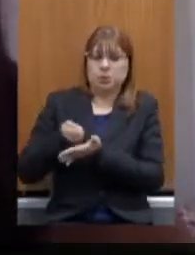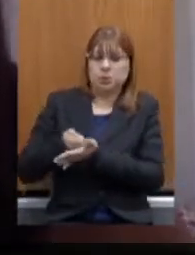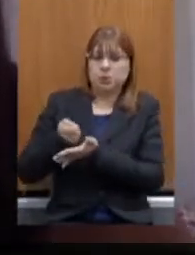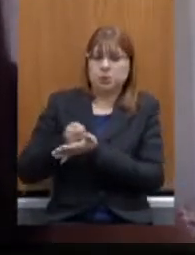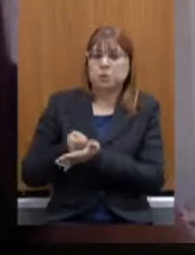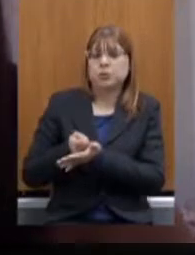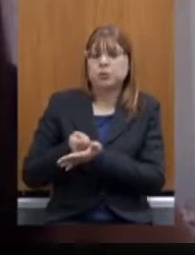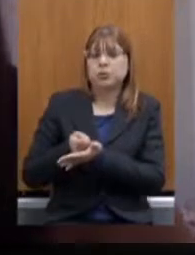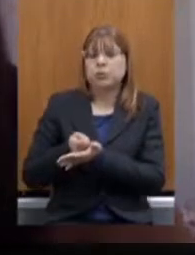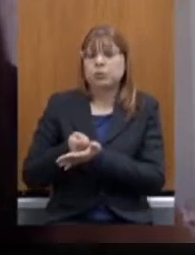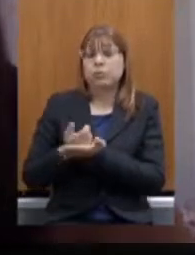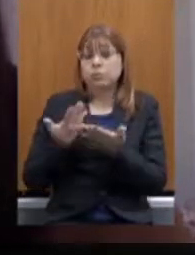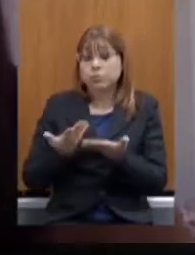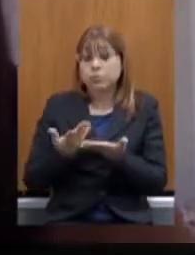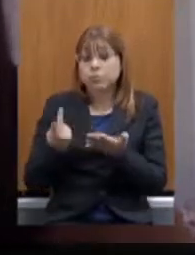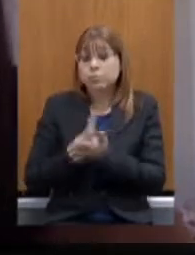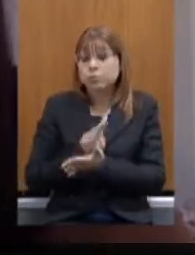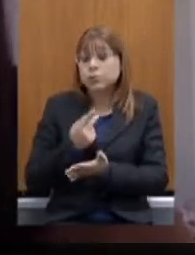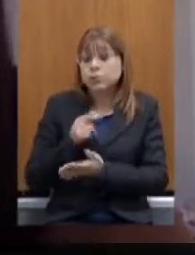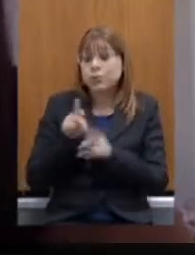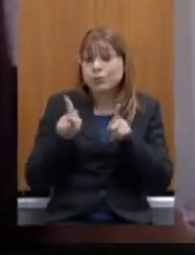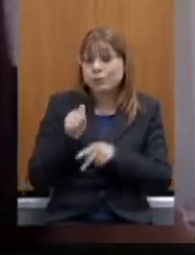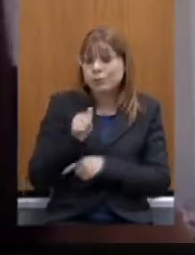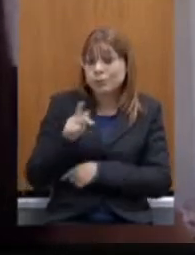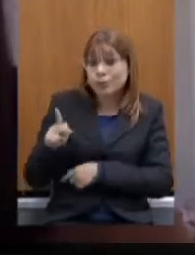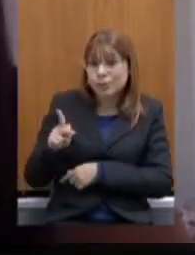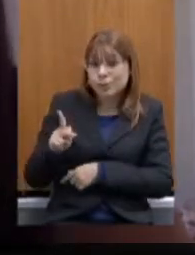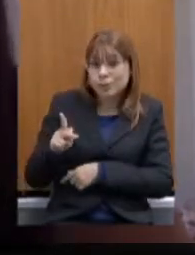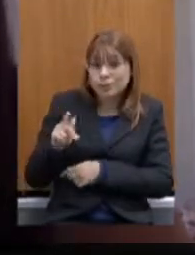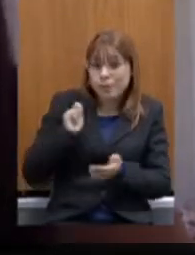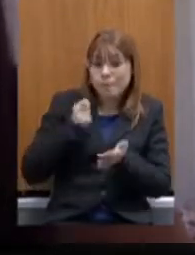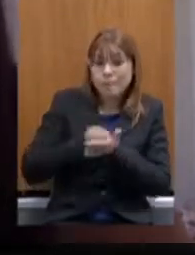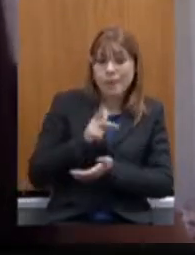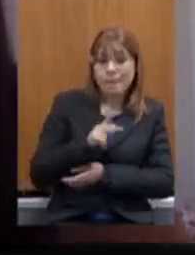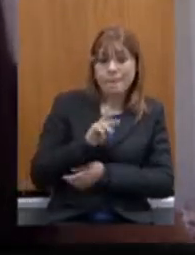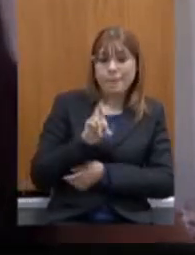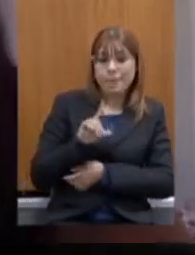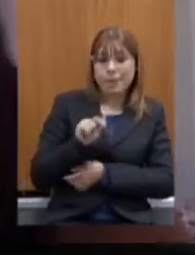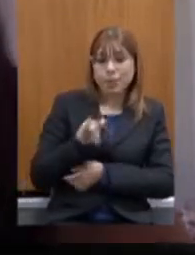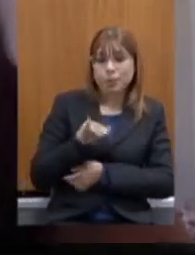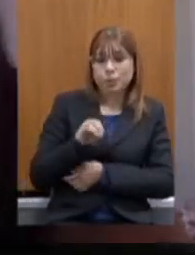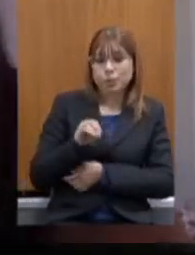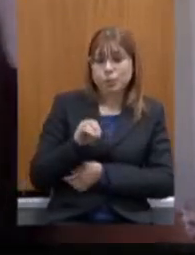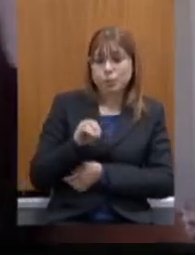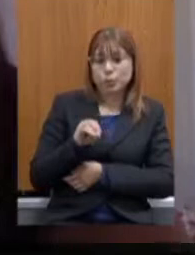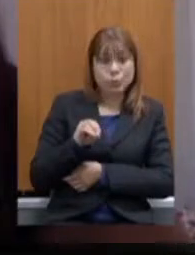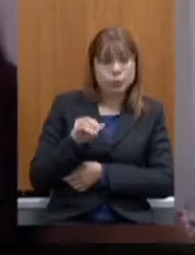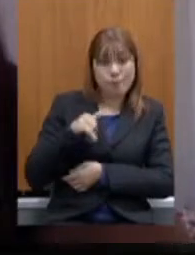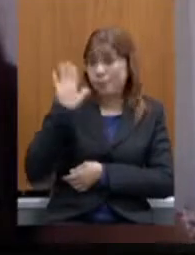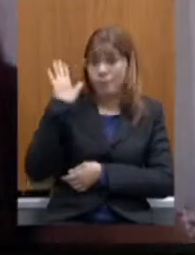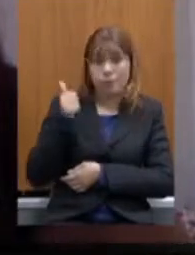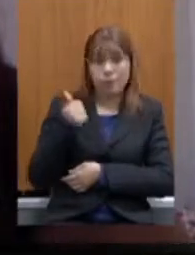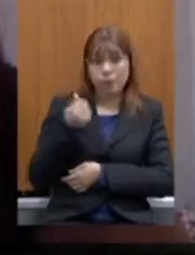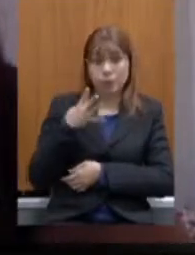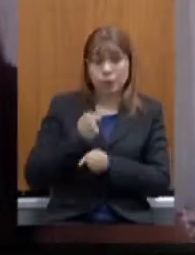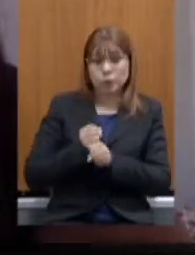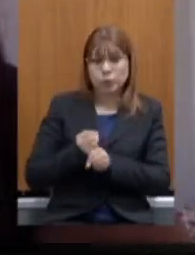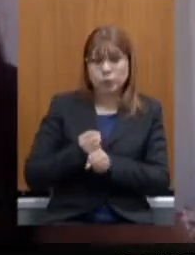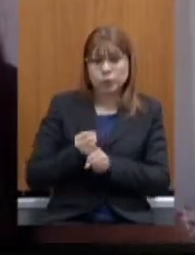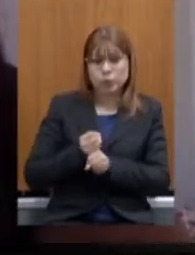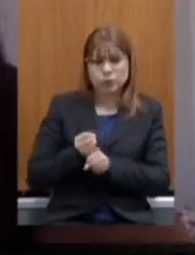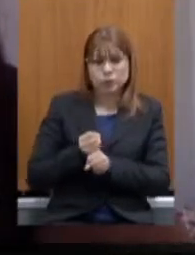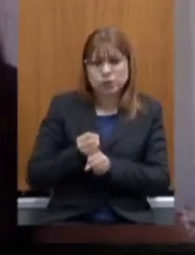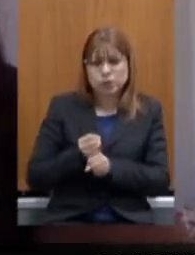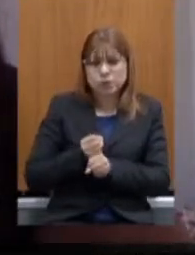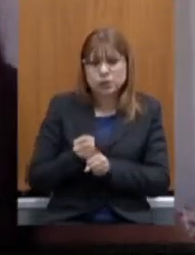coloca a professores aposentados para pagar um pedágio pode ser de 14 anos a mais de trabalho como